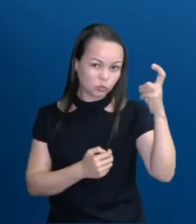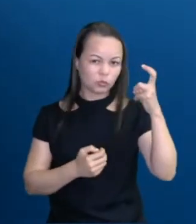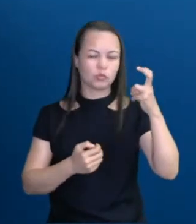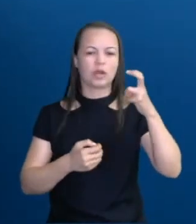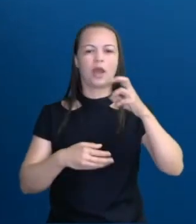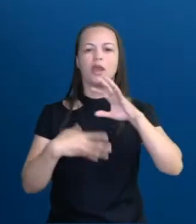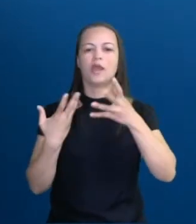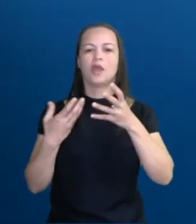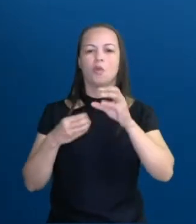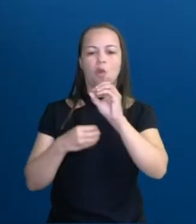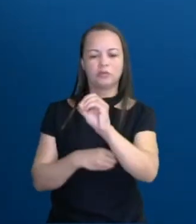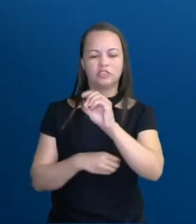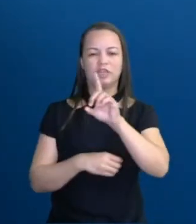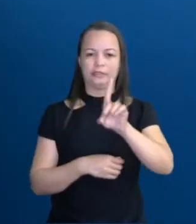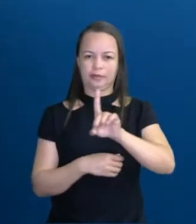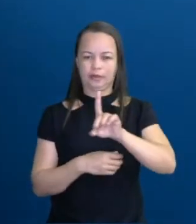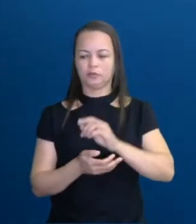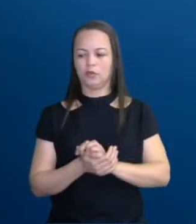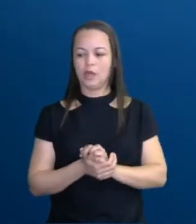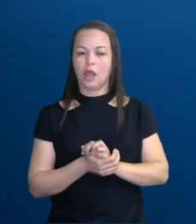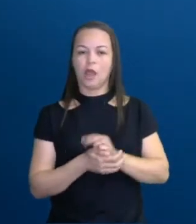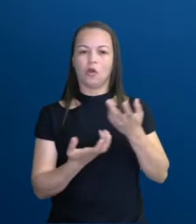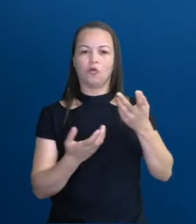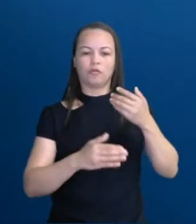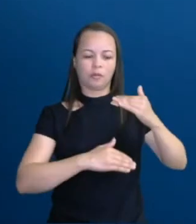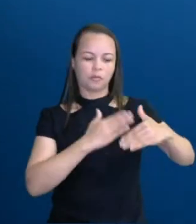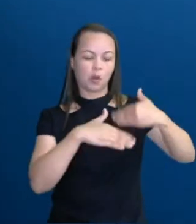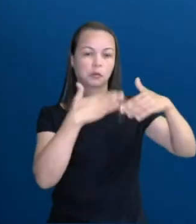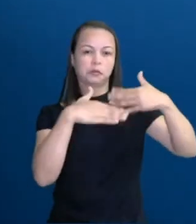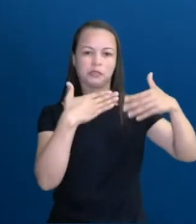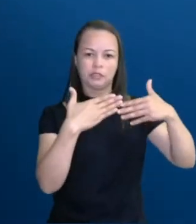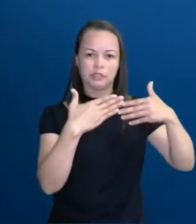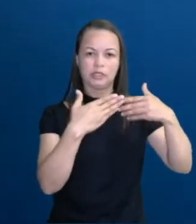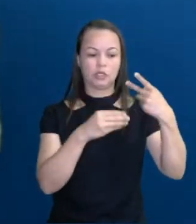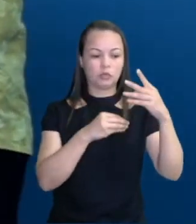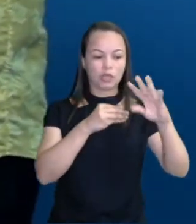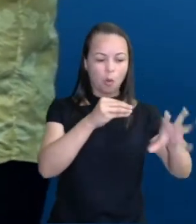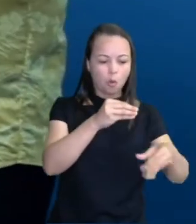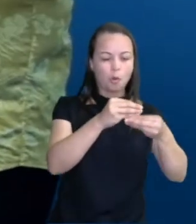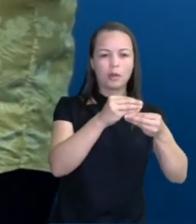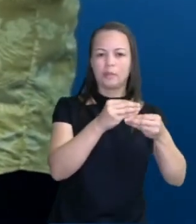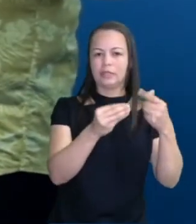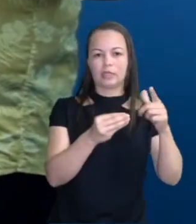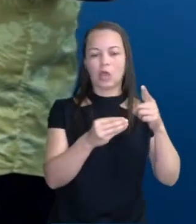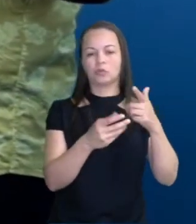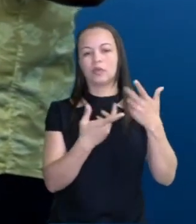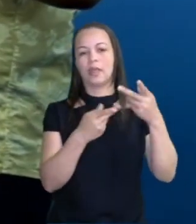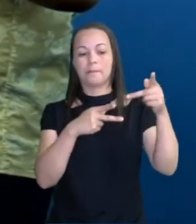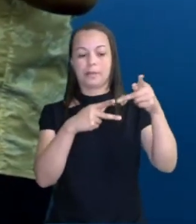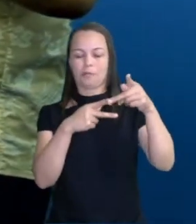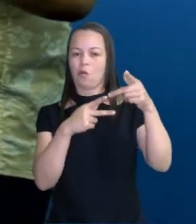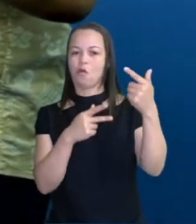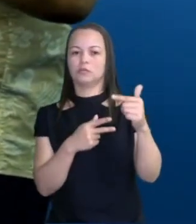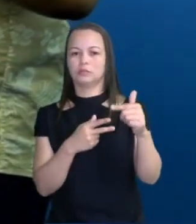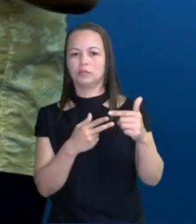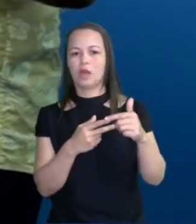que entrou a produzir e o seu complemento não há nenhuma preposição é uma relação direta